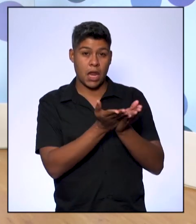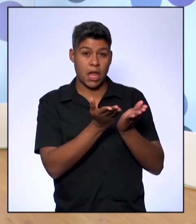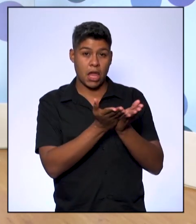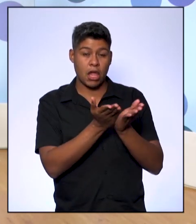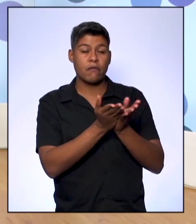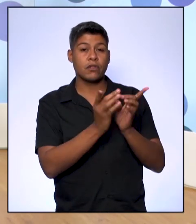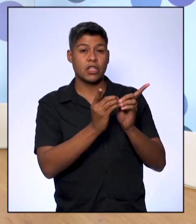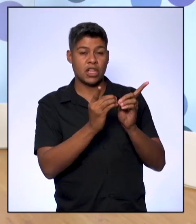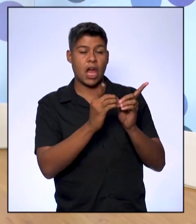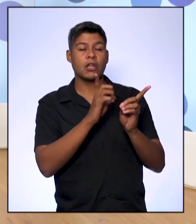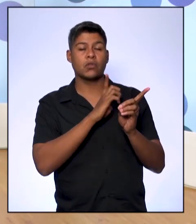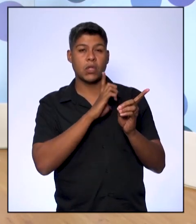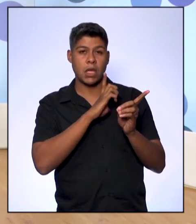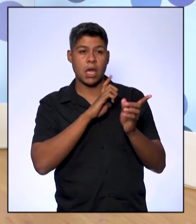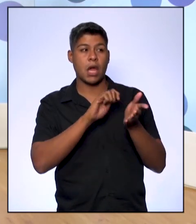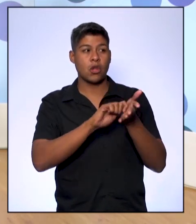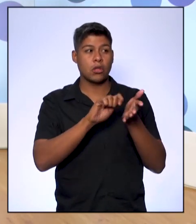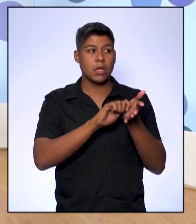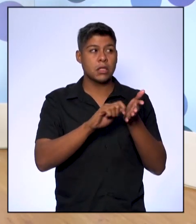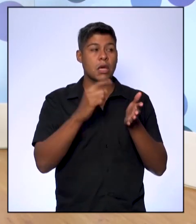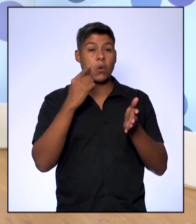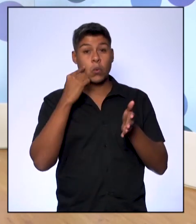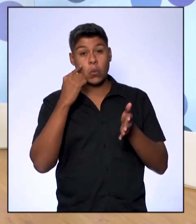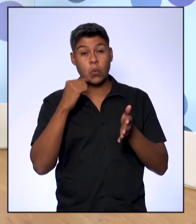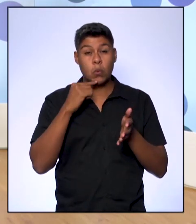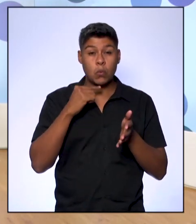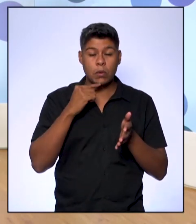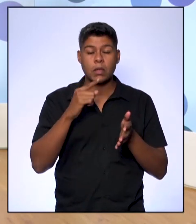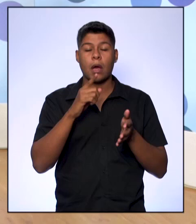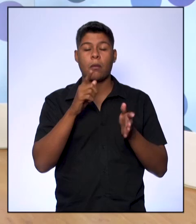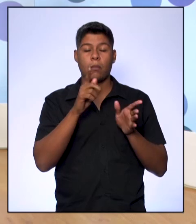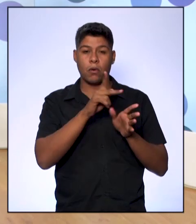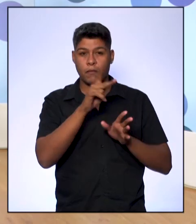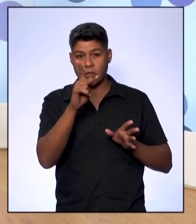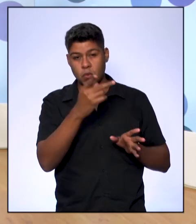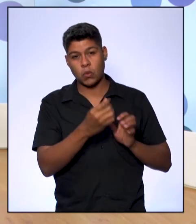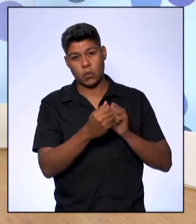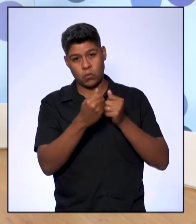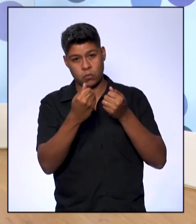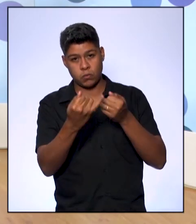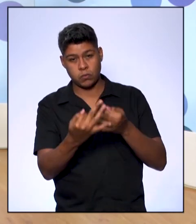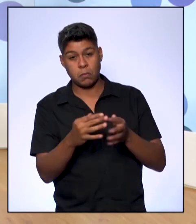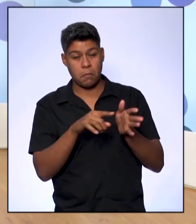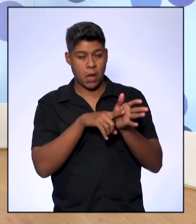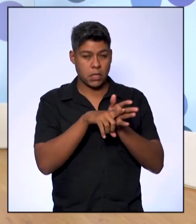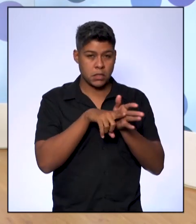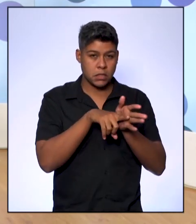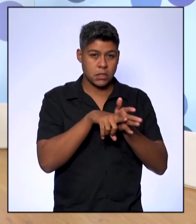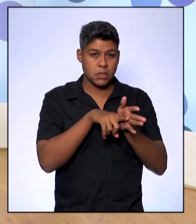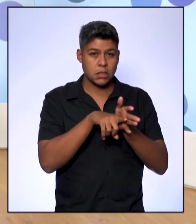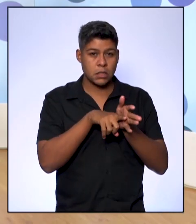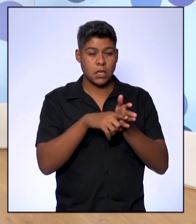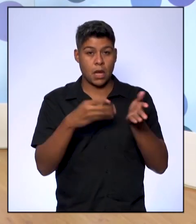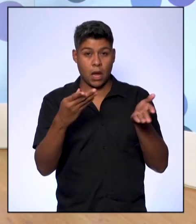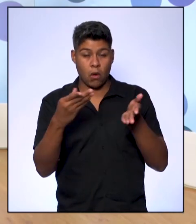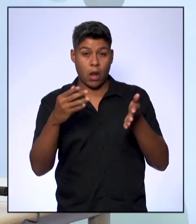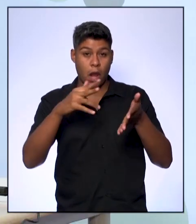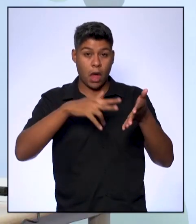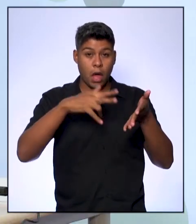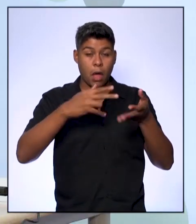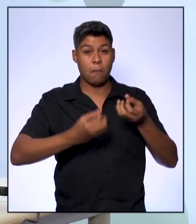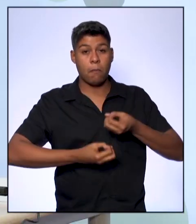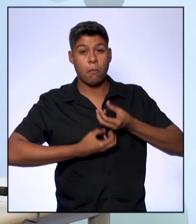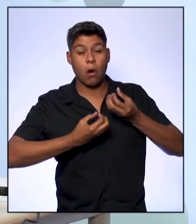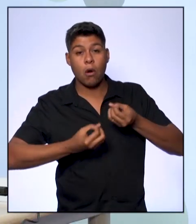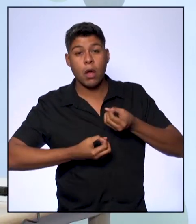livro didático as suas anotações de dúvidas leve ao seu professor tá e por pesquisem né agora leia os